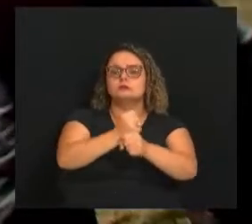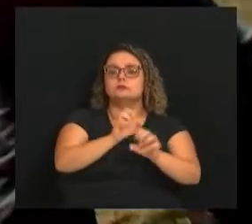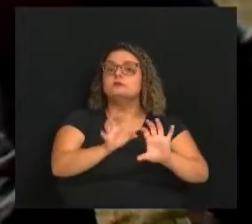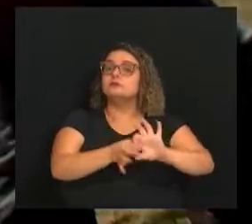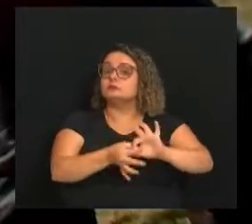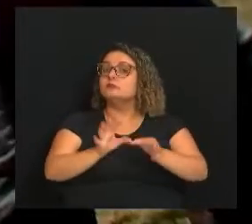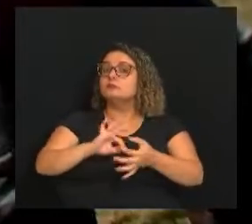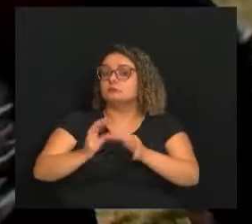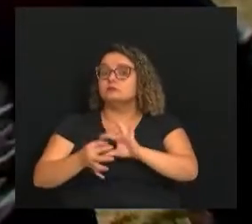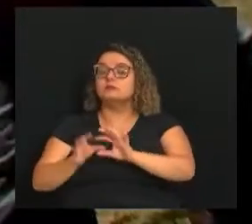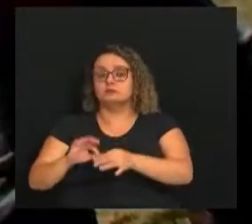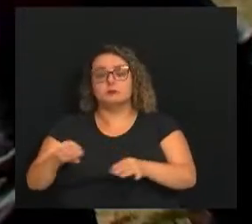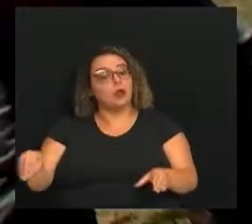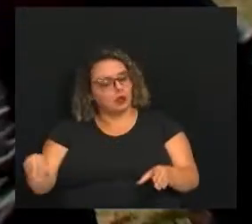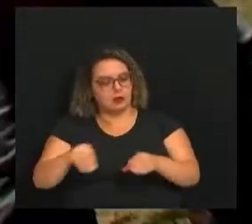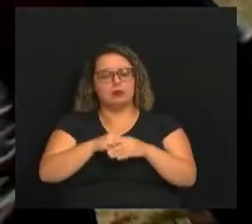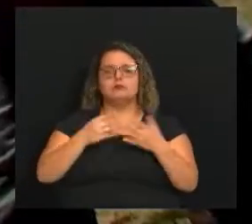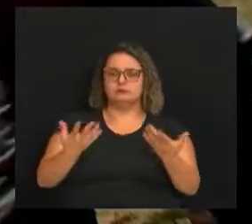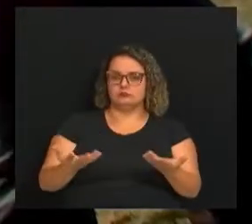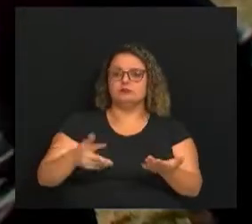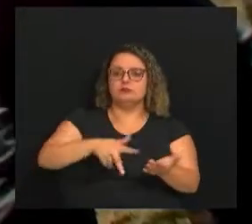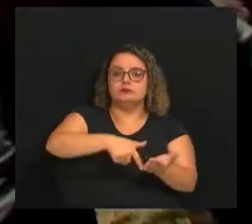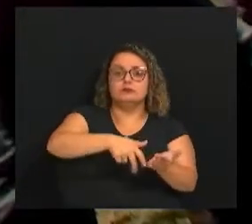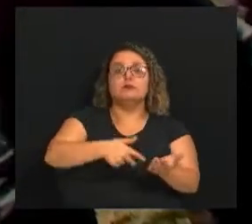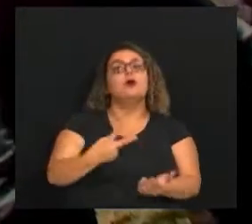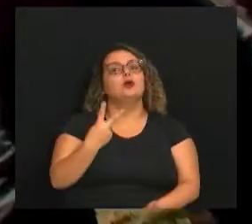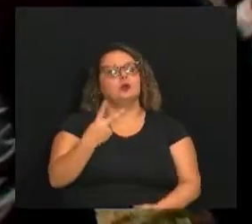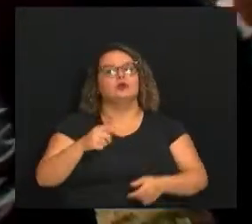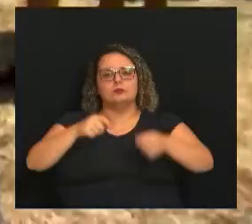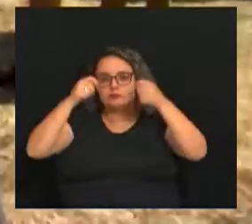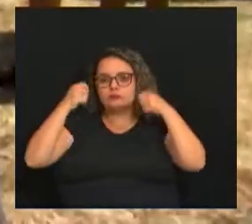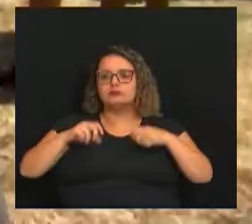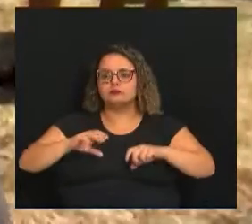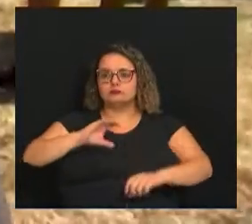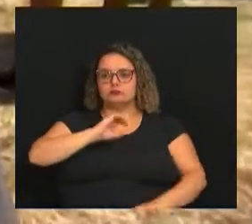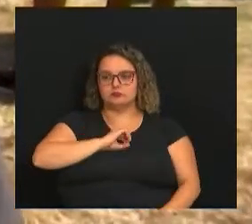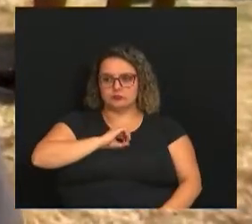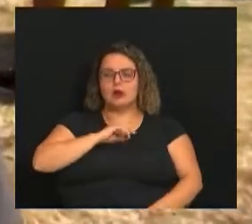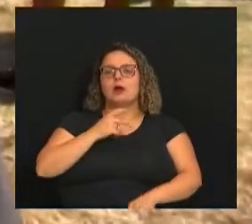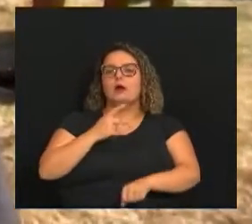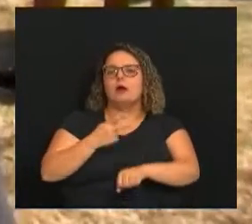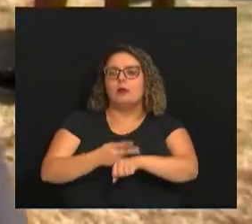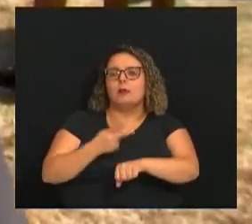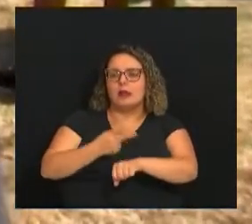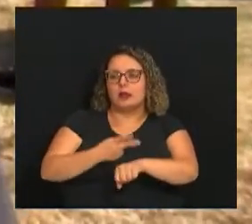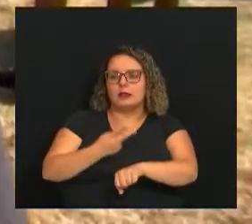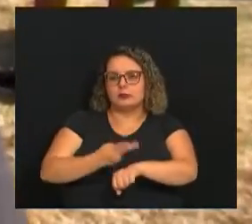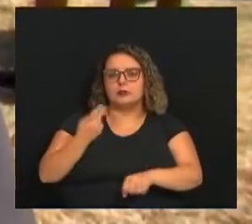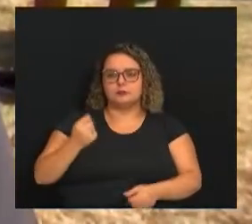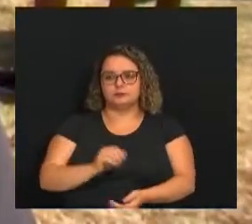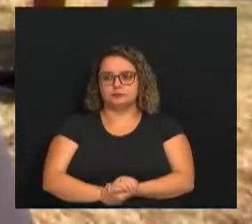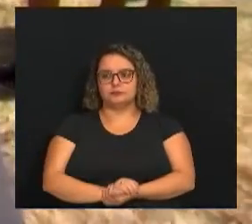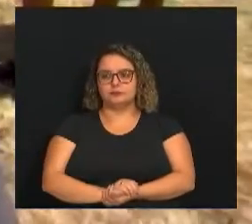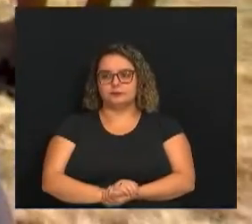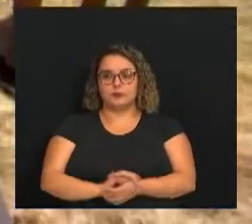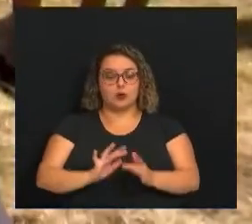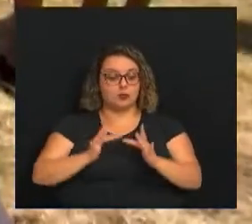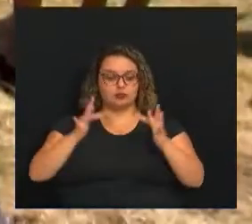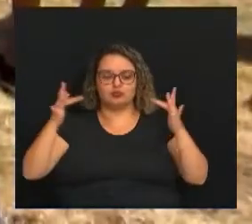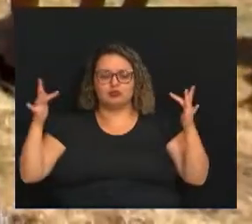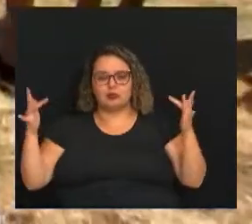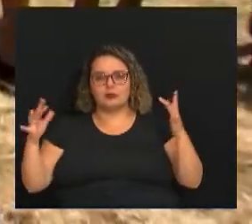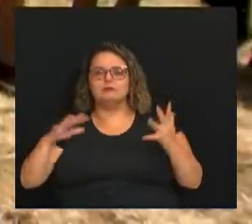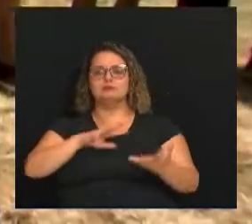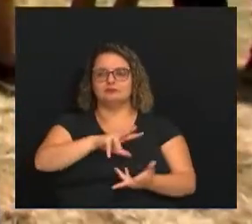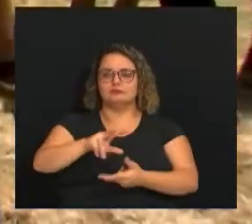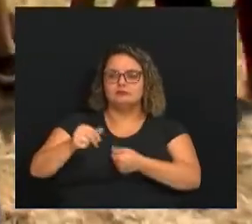últimas Olimpíadas, que trouxe 2 medalhas de prata para o Brasil. As Olimpíadas é praticamente a vitrine do esporte mundial e